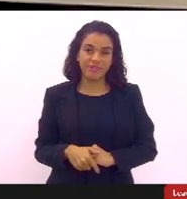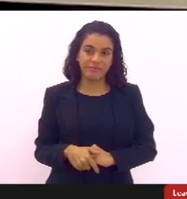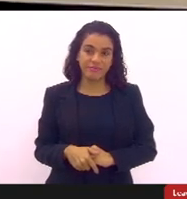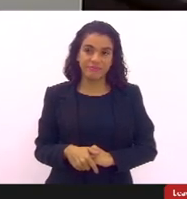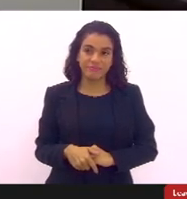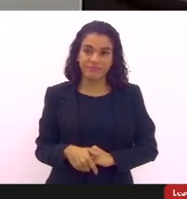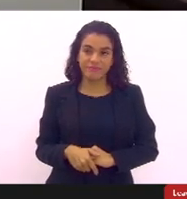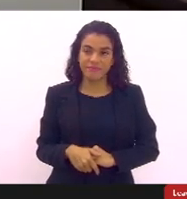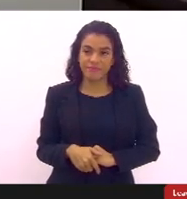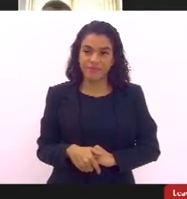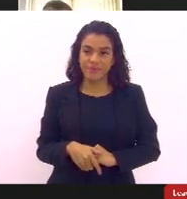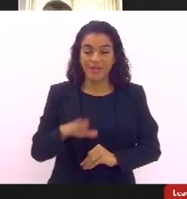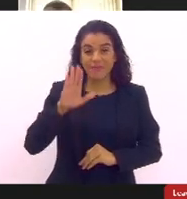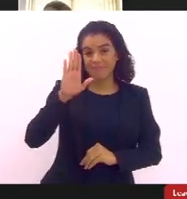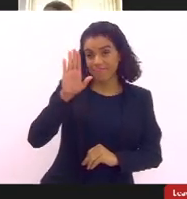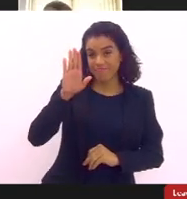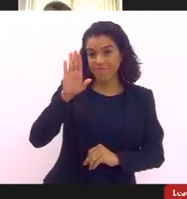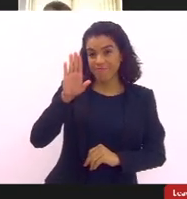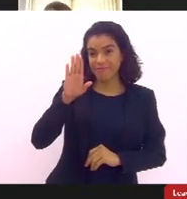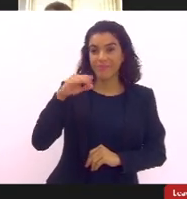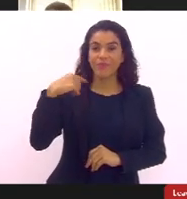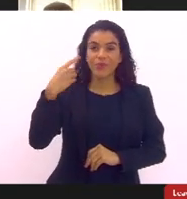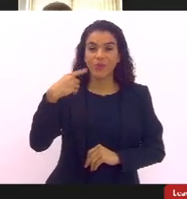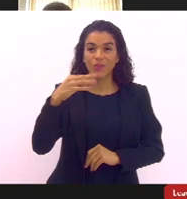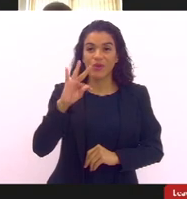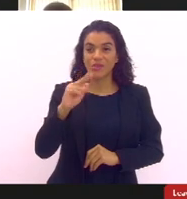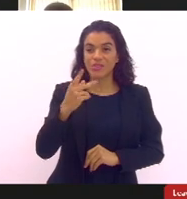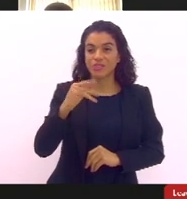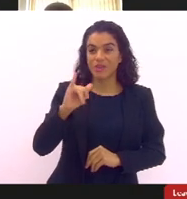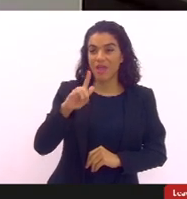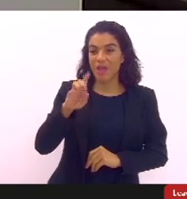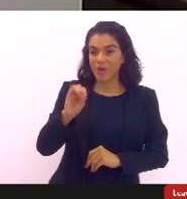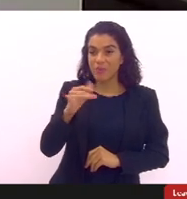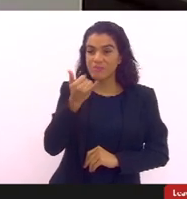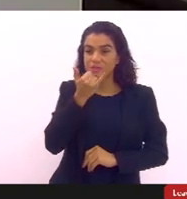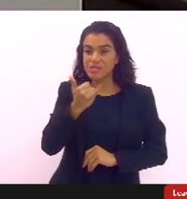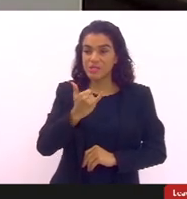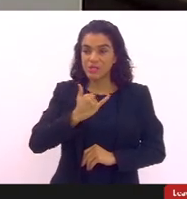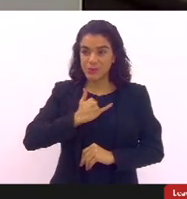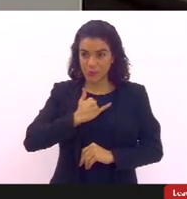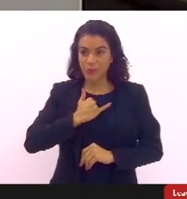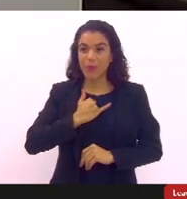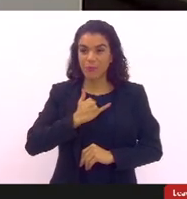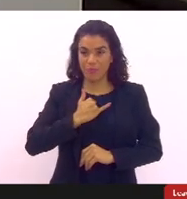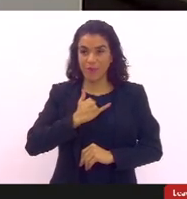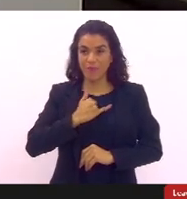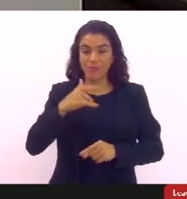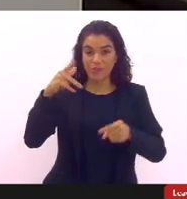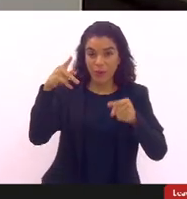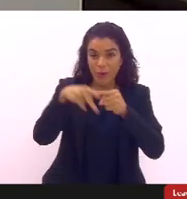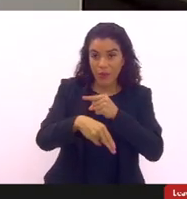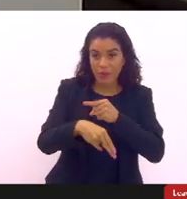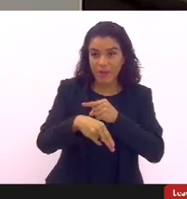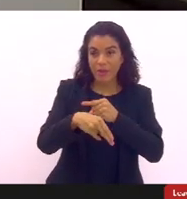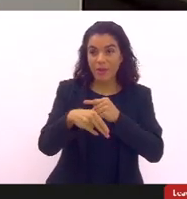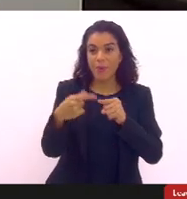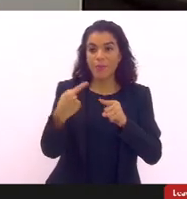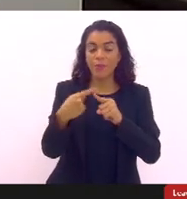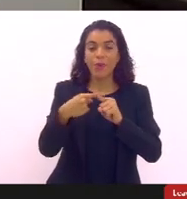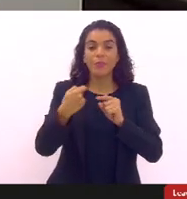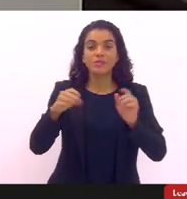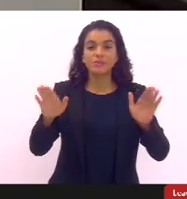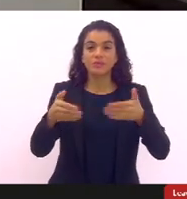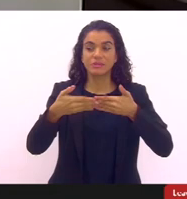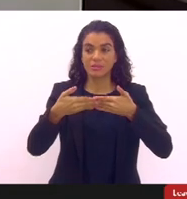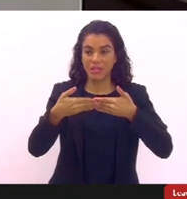Doutor Tiago, eu quero agradecer. Desculpa se interrompi, me perdoe. É porque eu tenho que encerrar